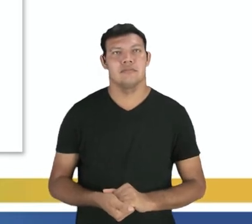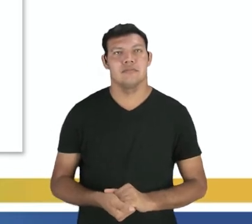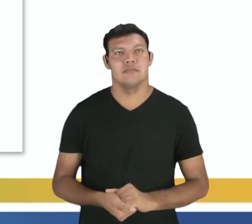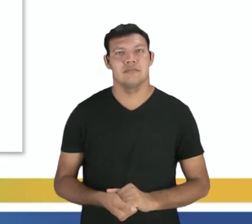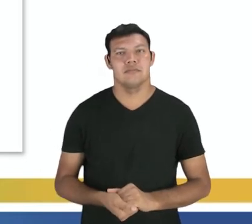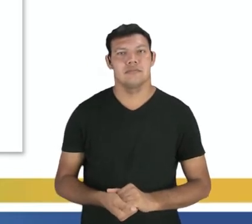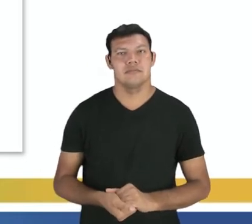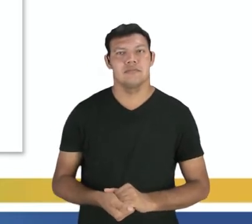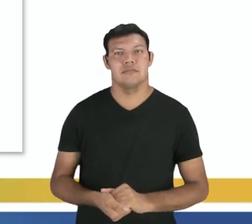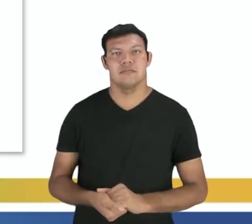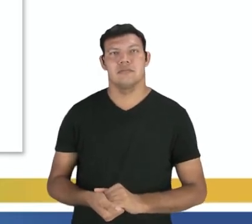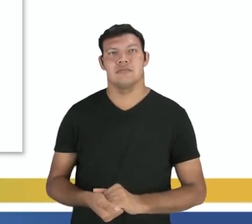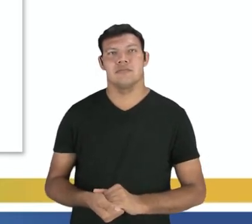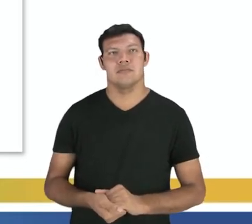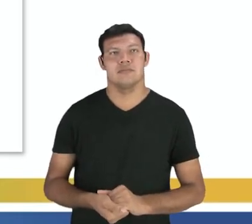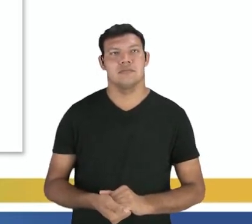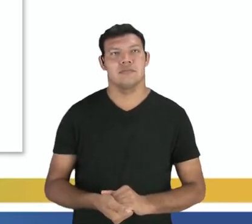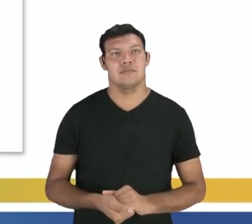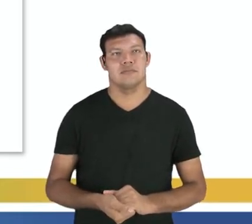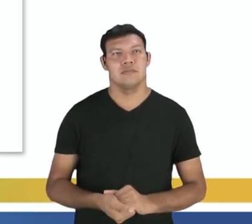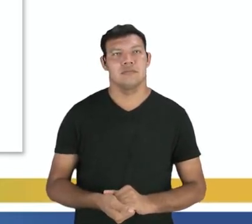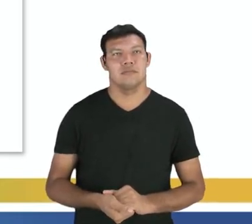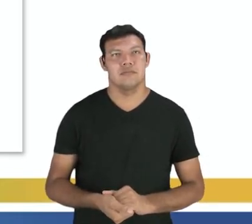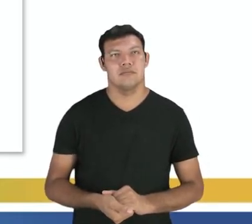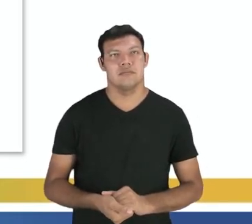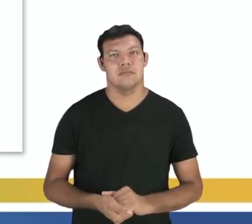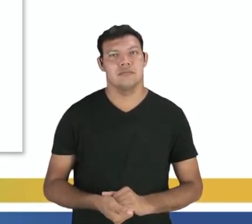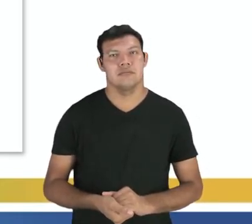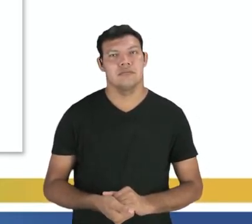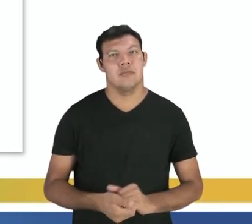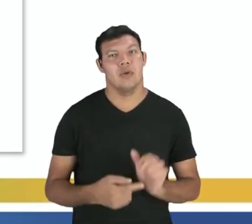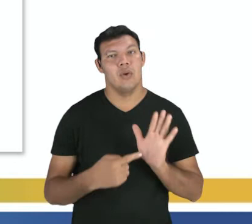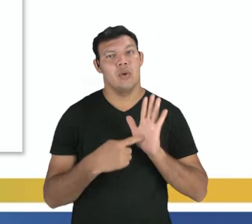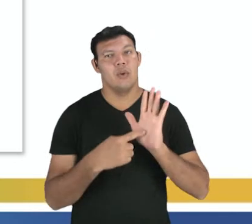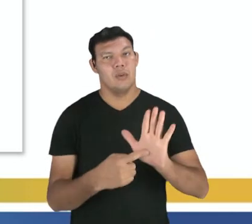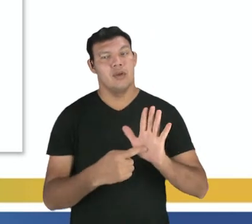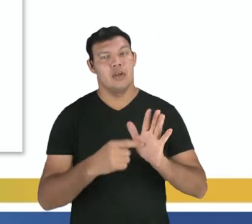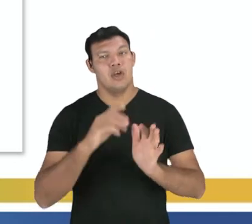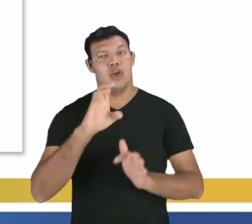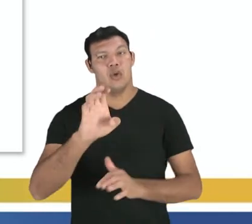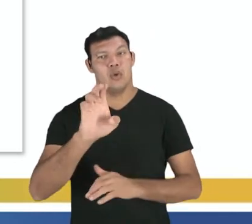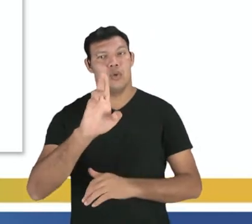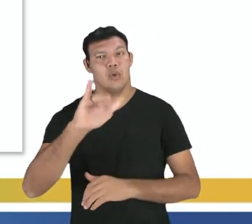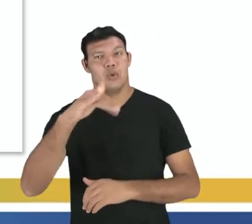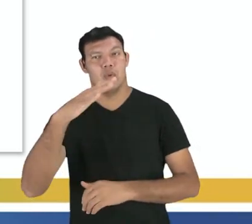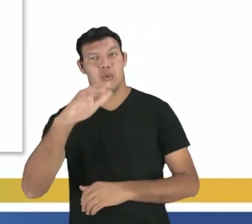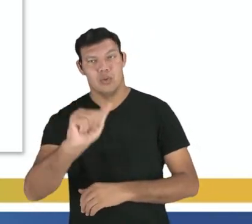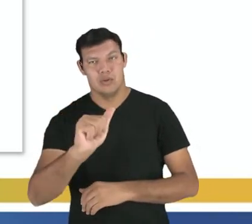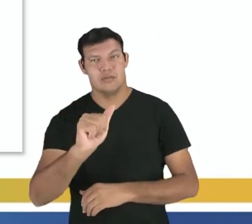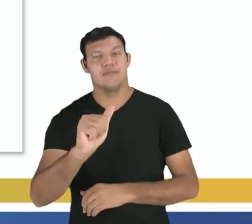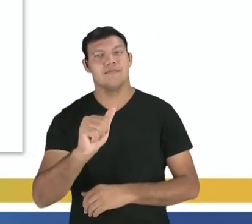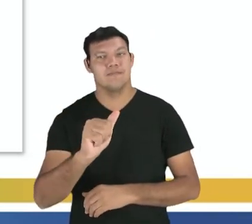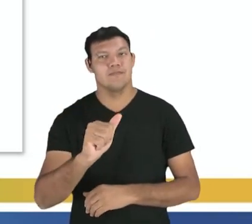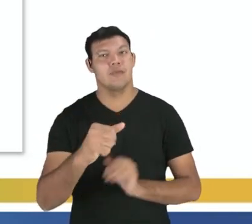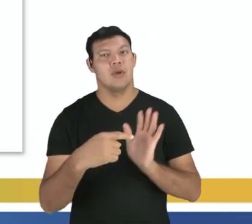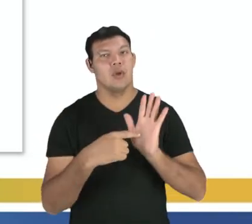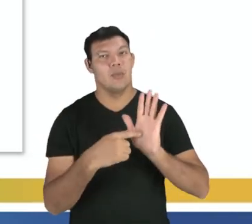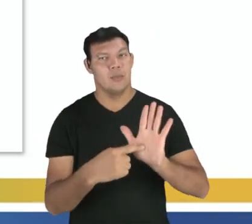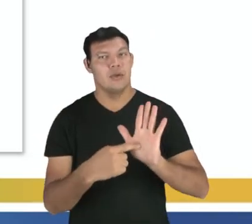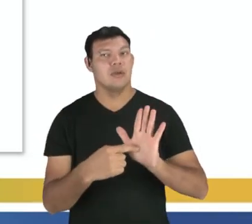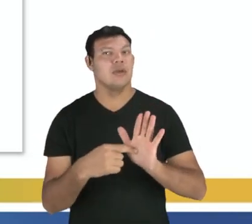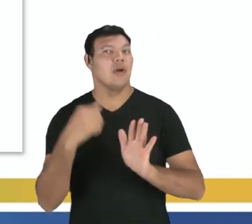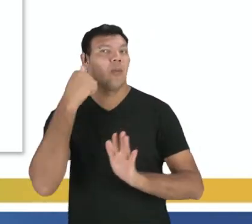a desinência de gênero. Cuja já indica feminino, então é errado, de acordo com a